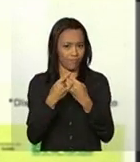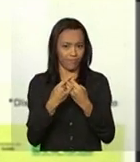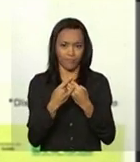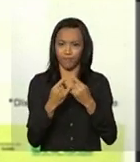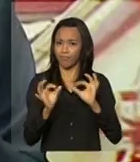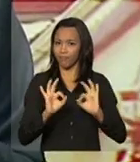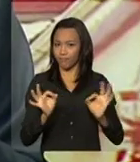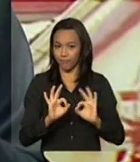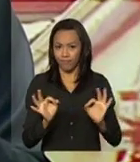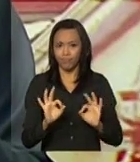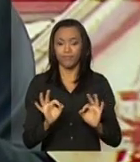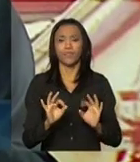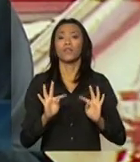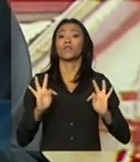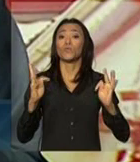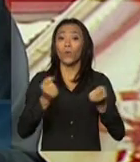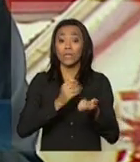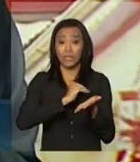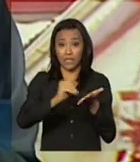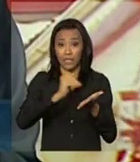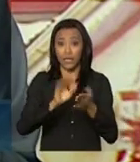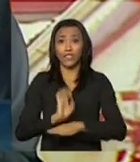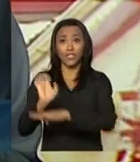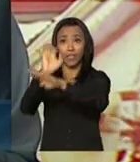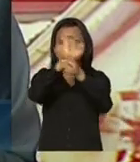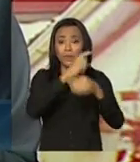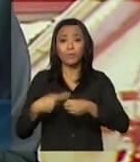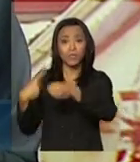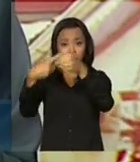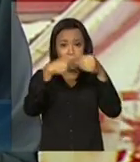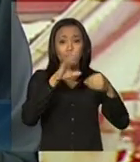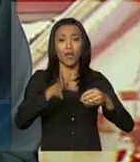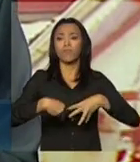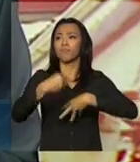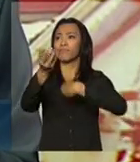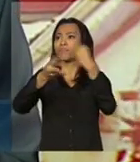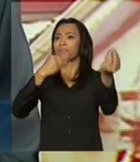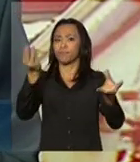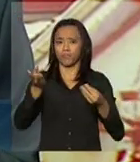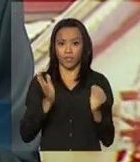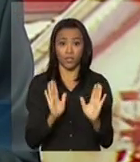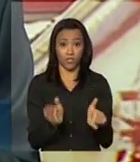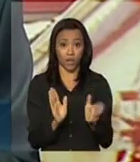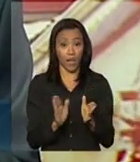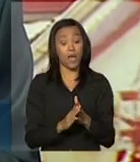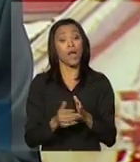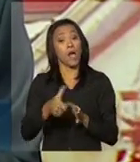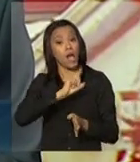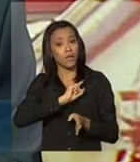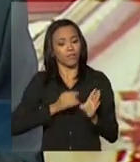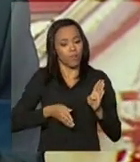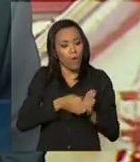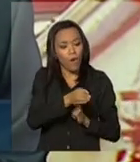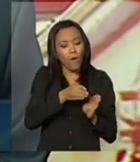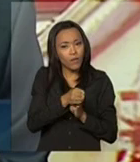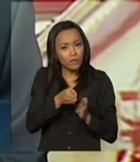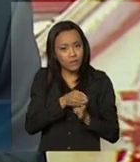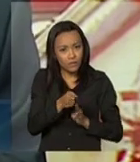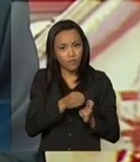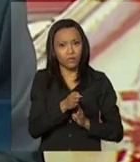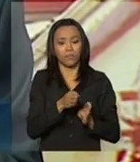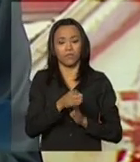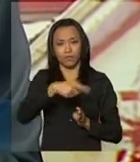né? Todas as secretarias estaduais, municipais, a ideia é que a distribuição seja feita junto com a orientação, né? Seja